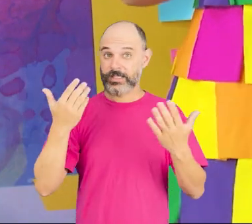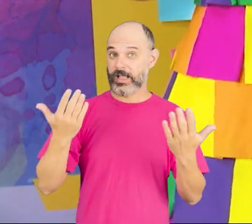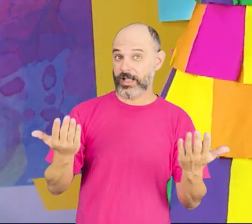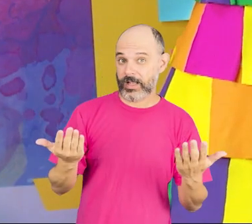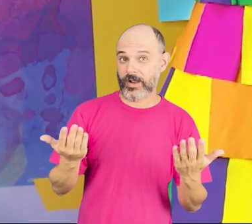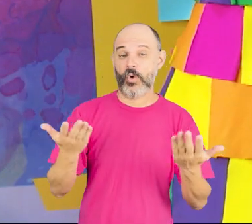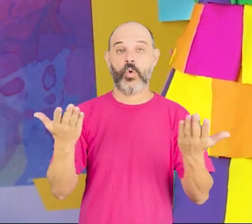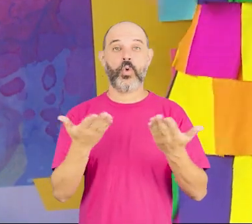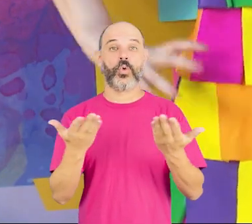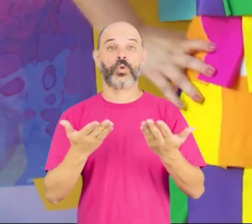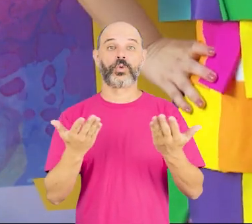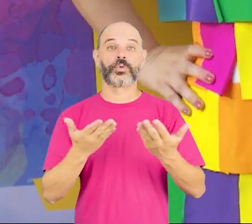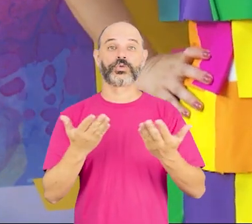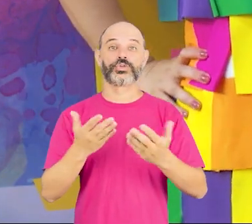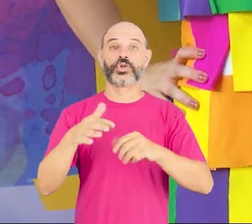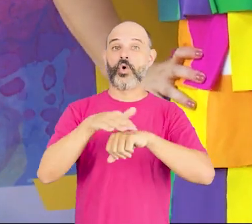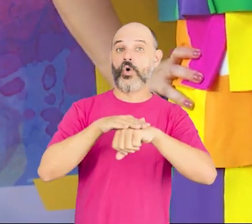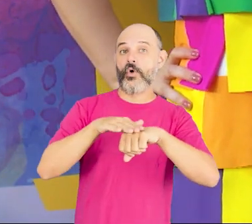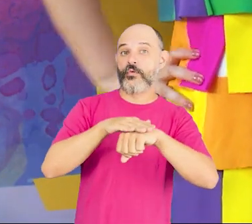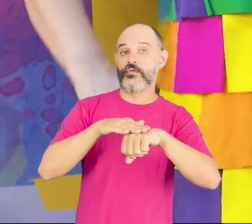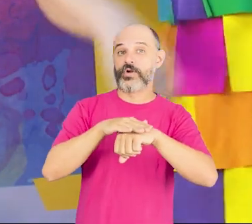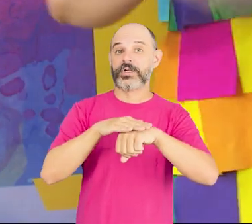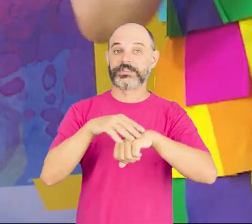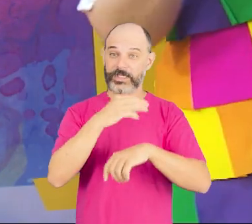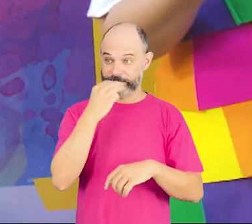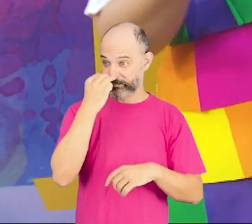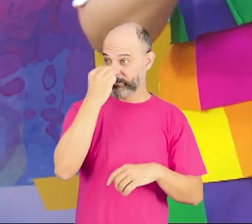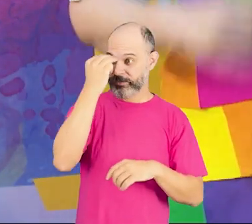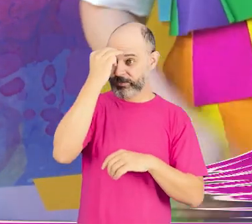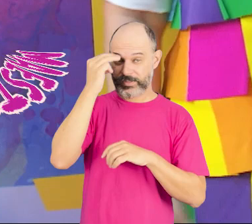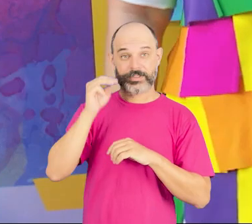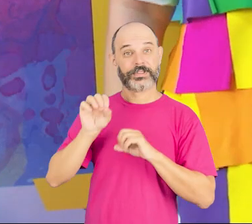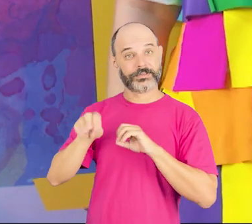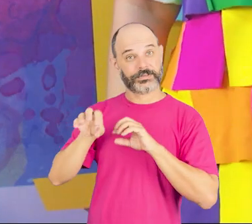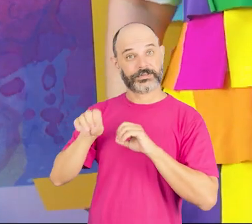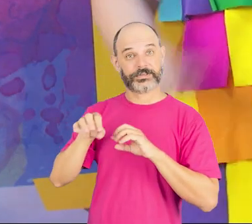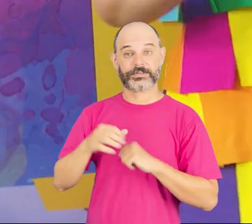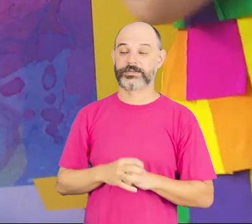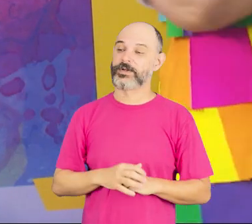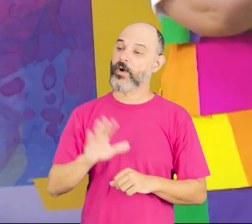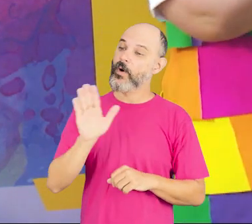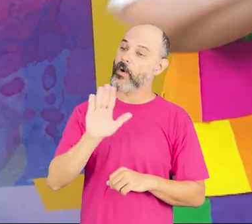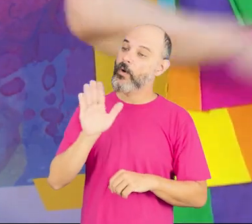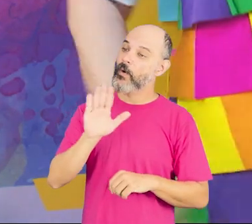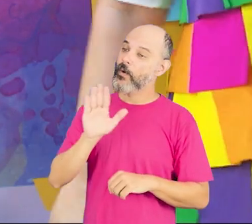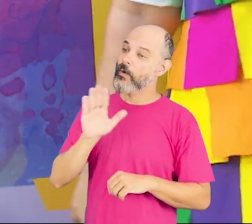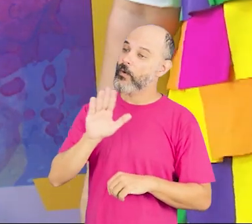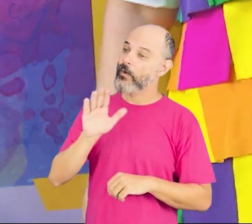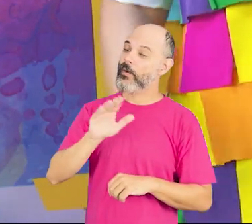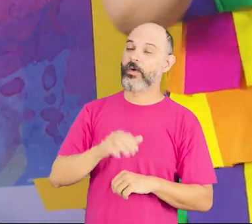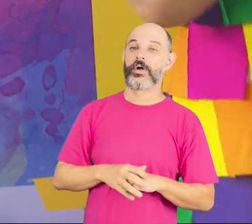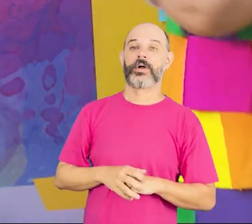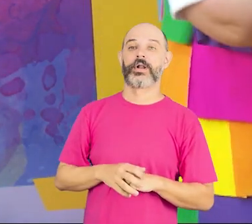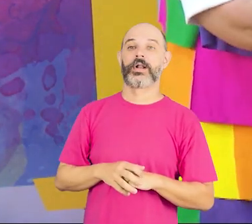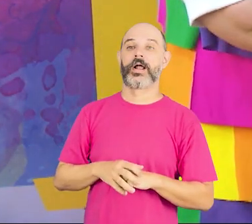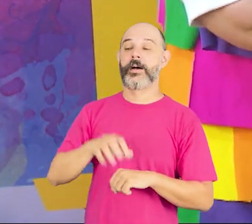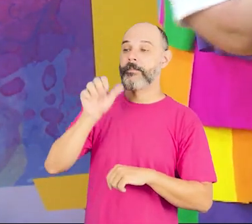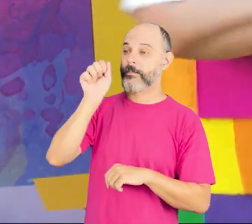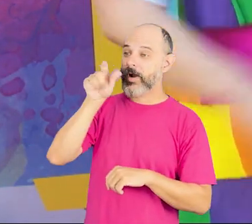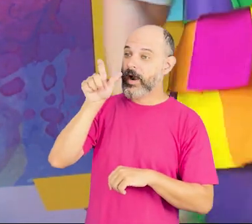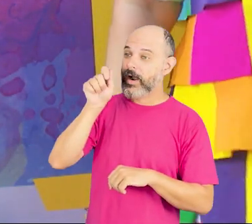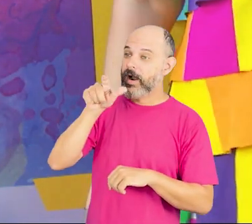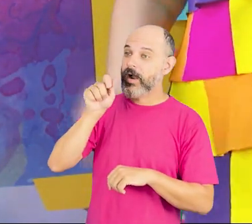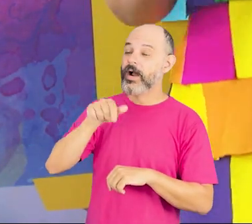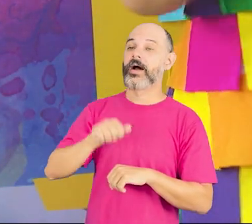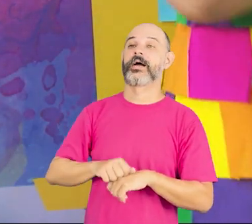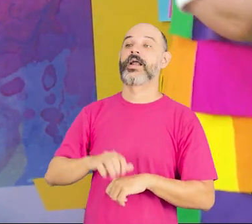Pessoal, que tal? Hoje vamos conversar com as Madalenas. Olá, Mari! Olá,